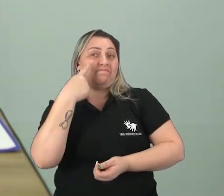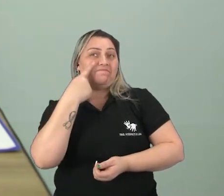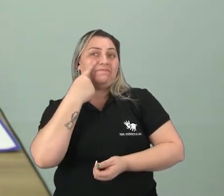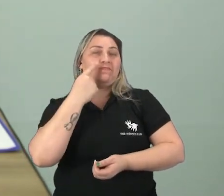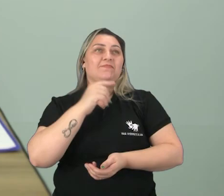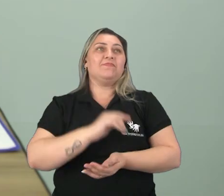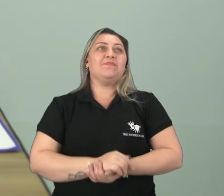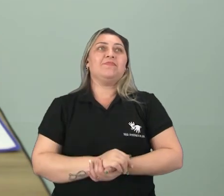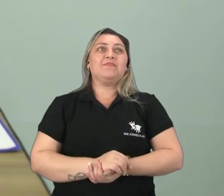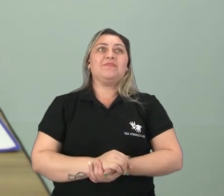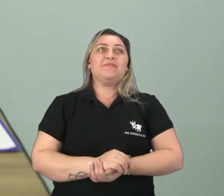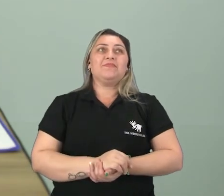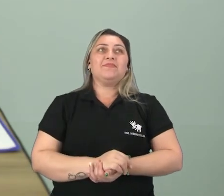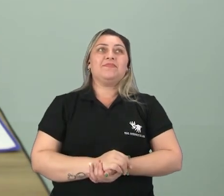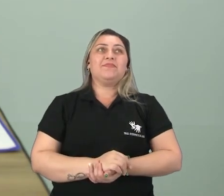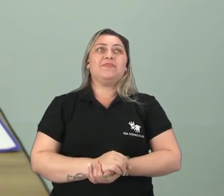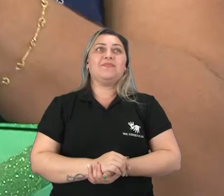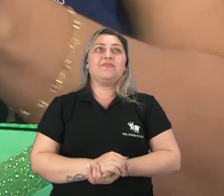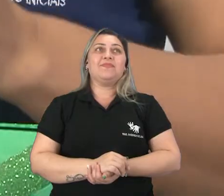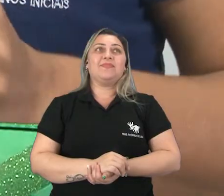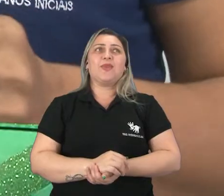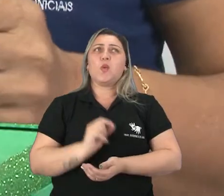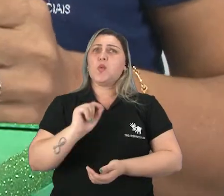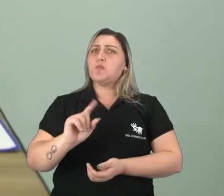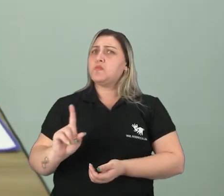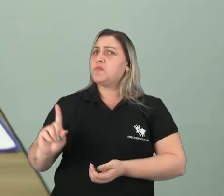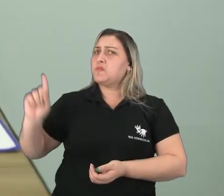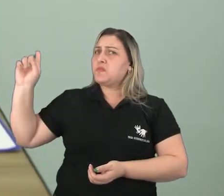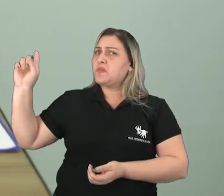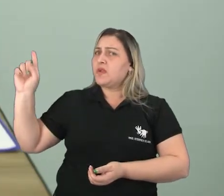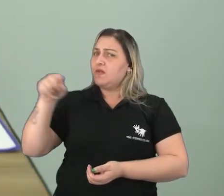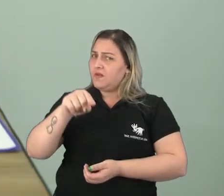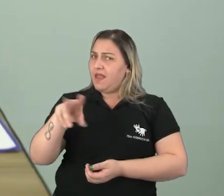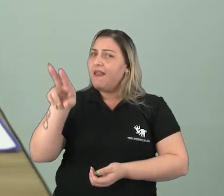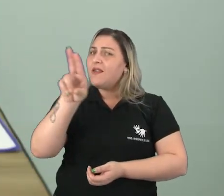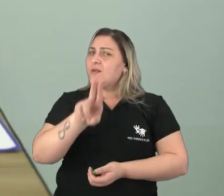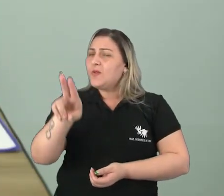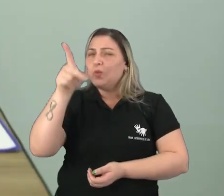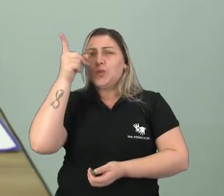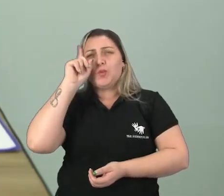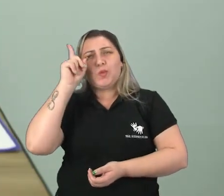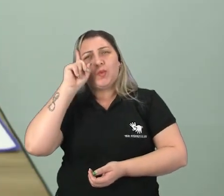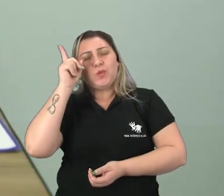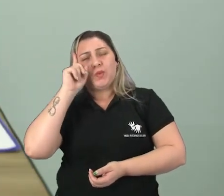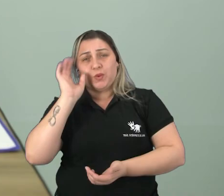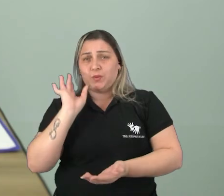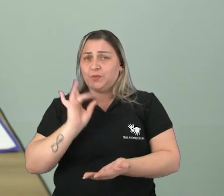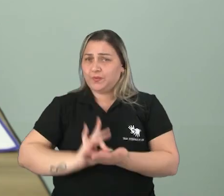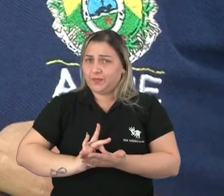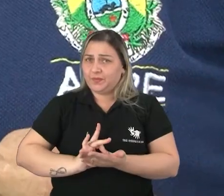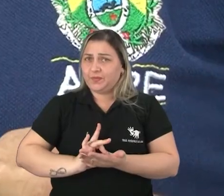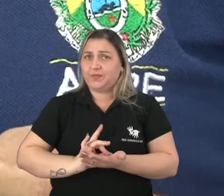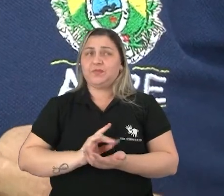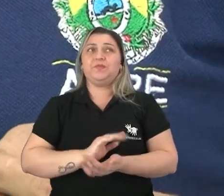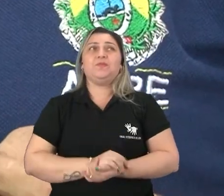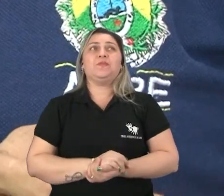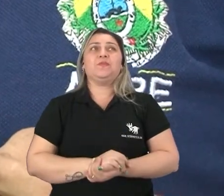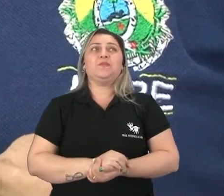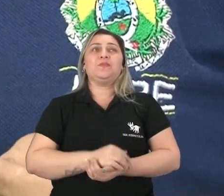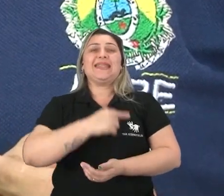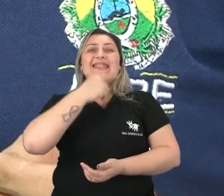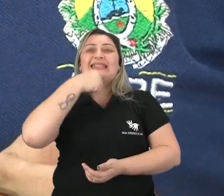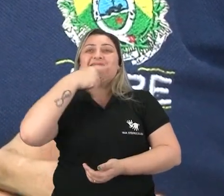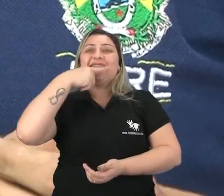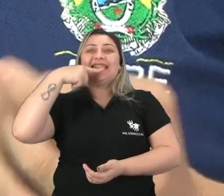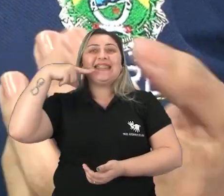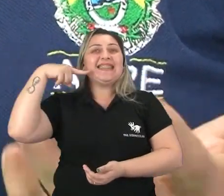vocês olha o que é isso isso aqui vocês usam todos os dias não é verdade uma